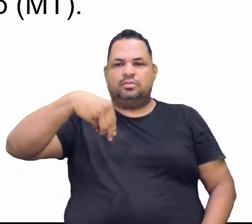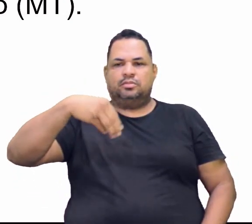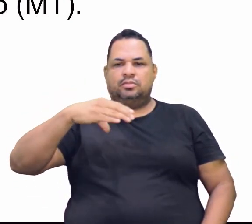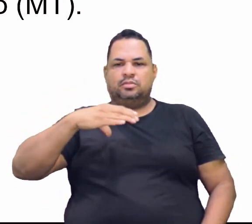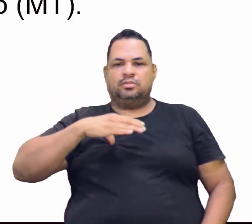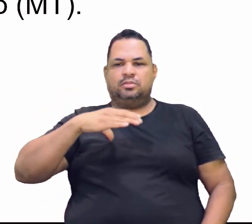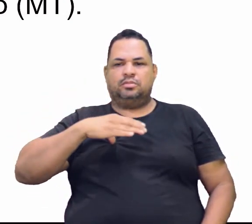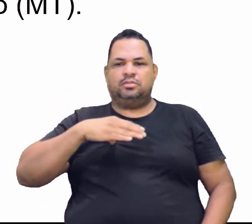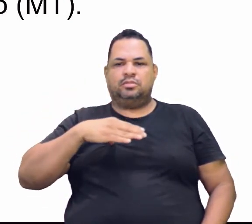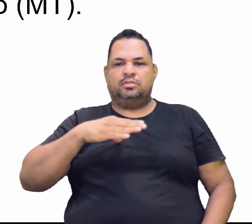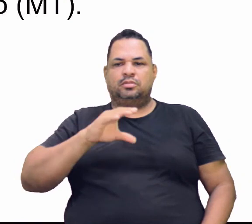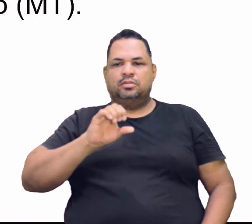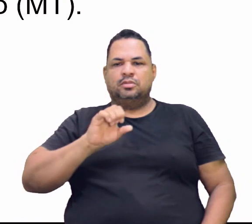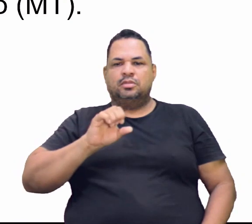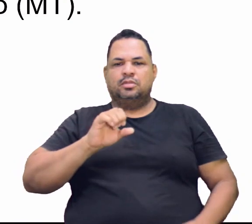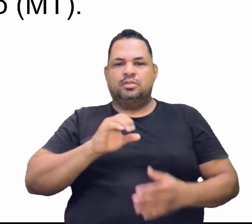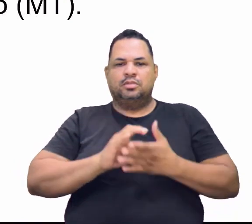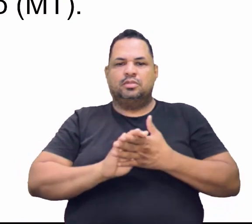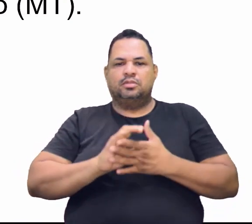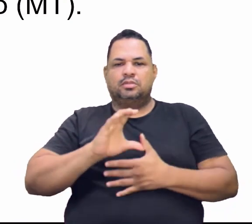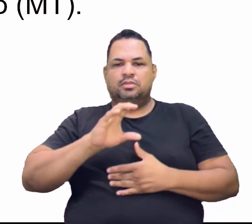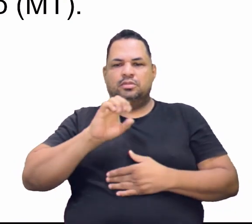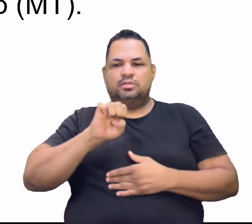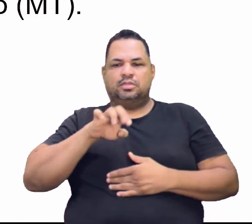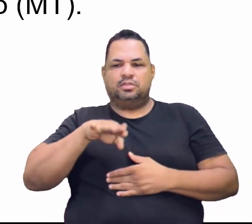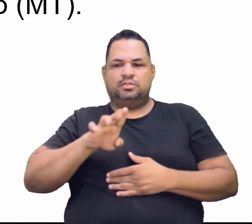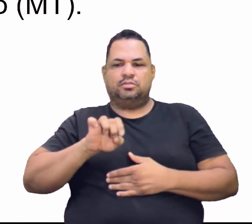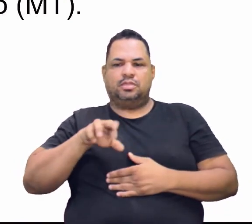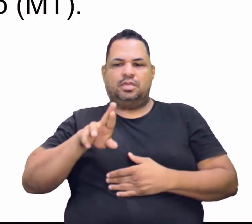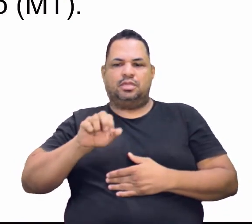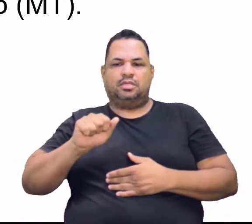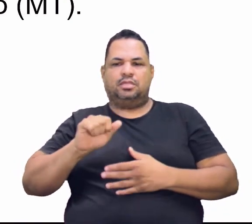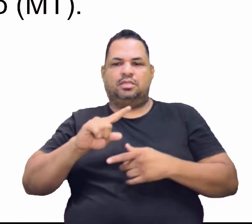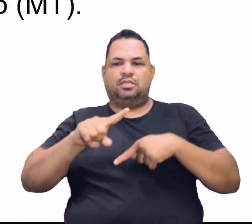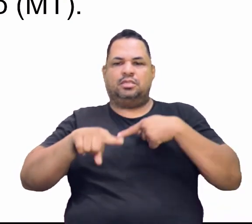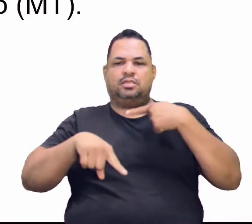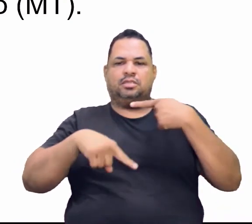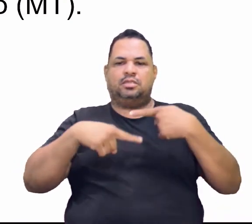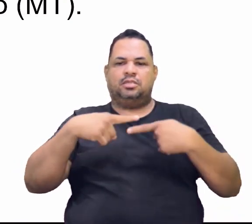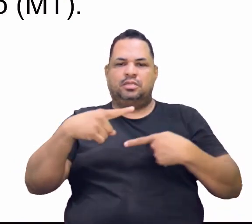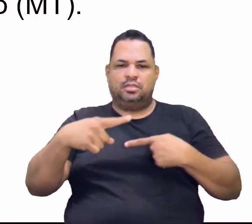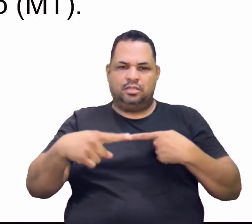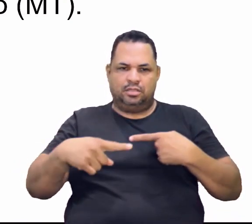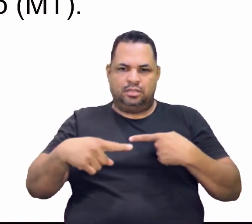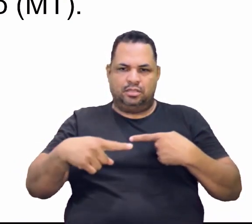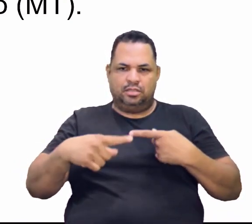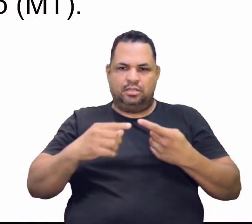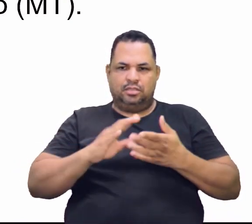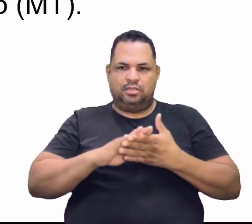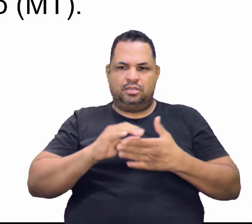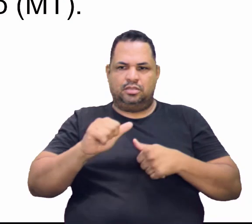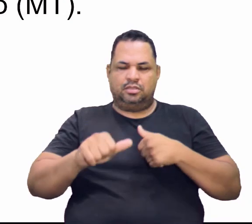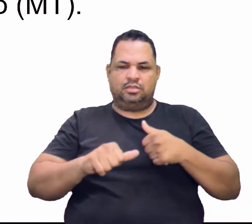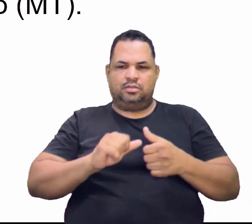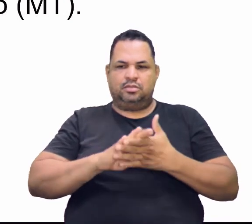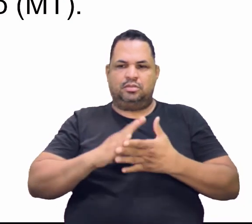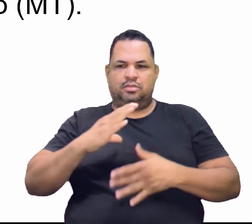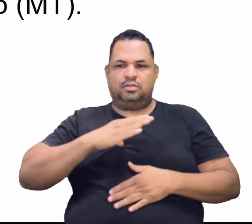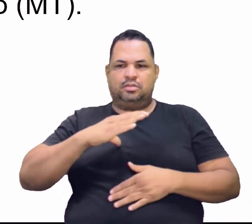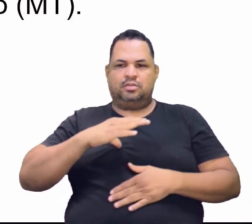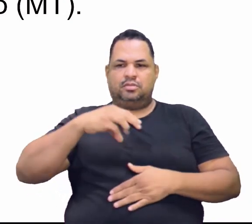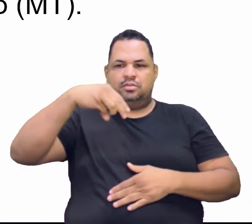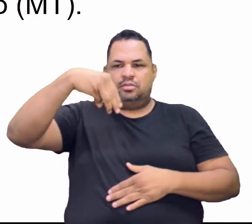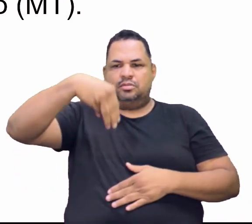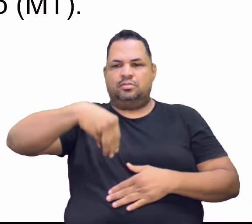chamado Sesmaria do Morro Redondo. Depois, Sesmaria vai se transformar na cidade